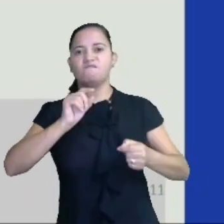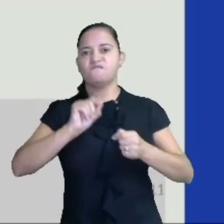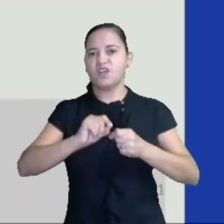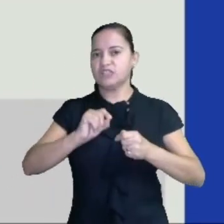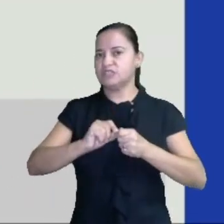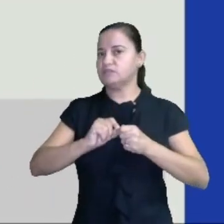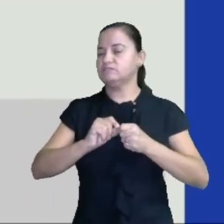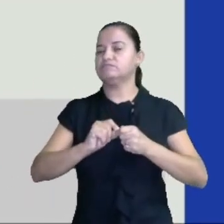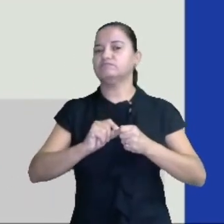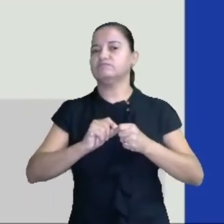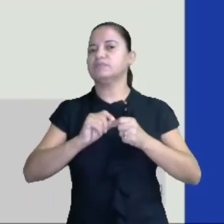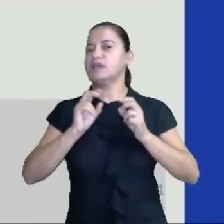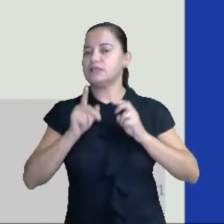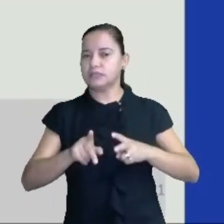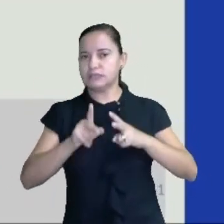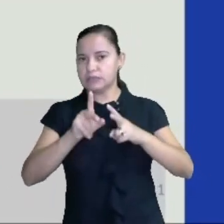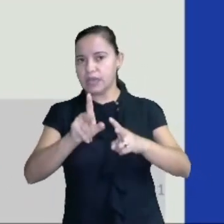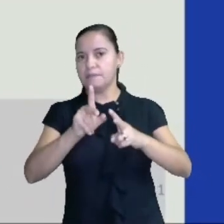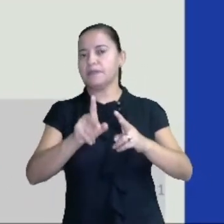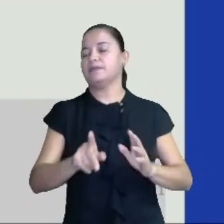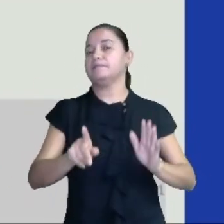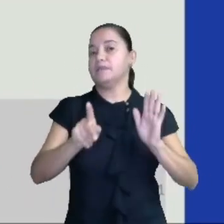chamados de sufixos